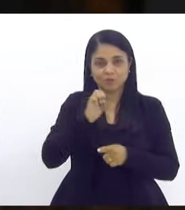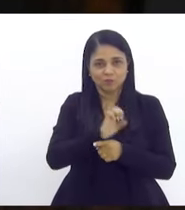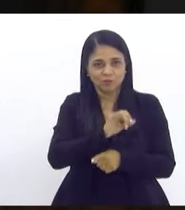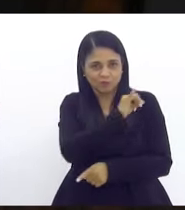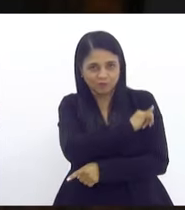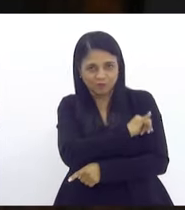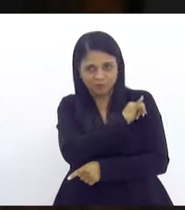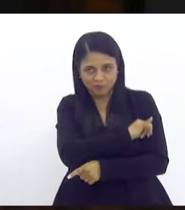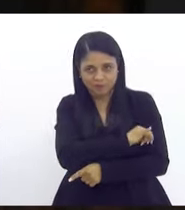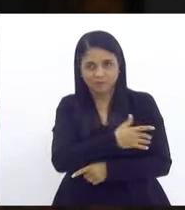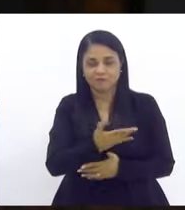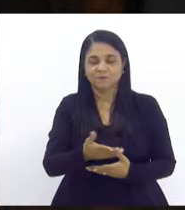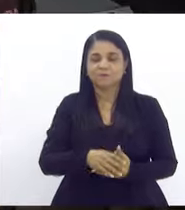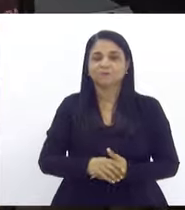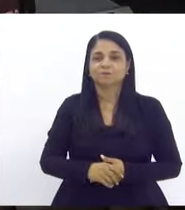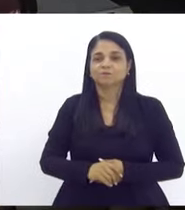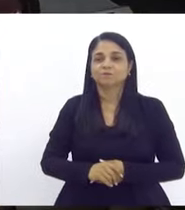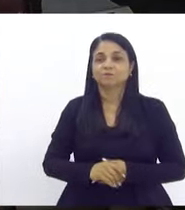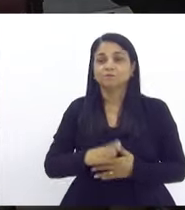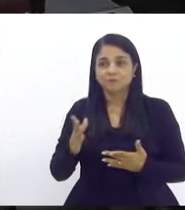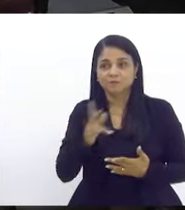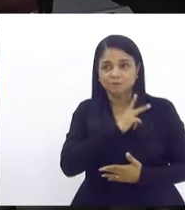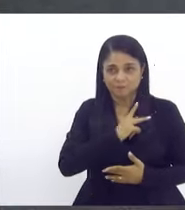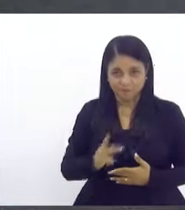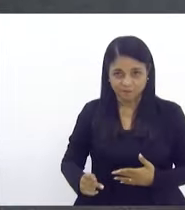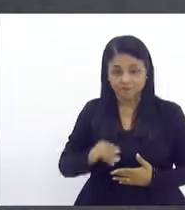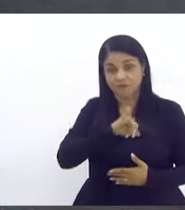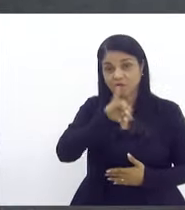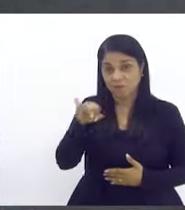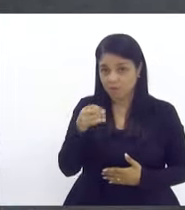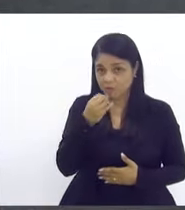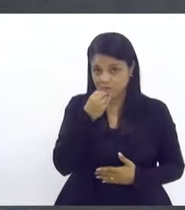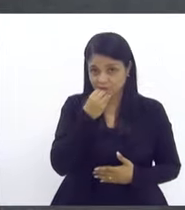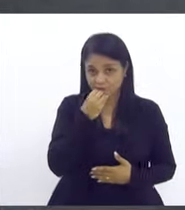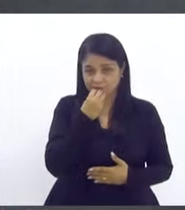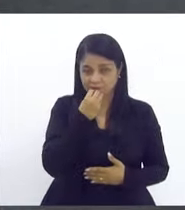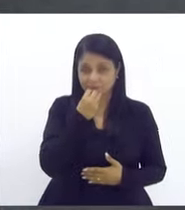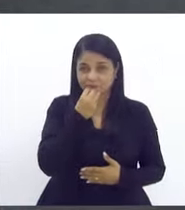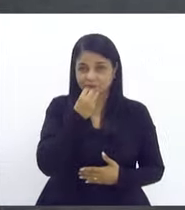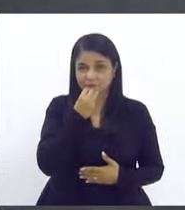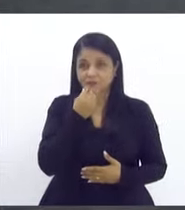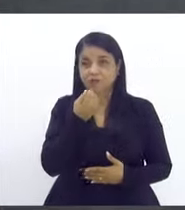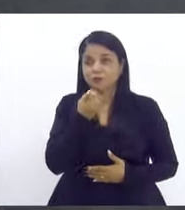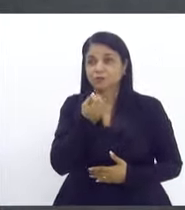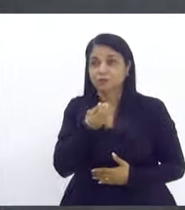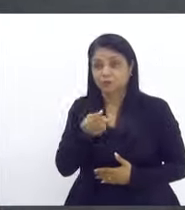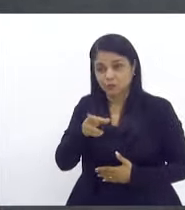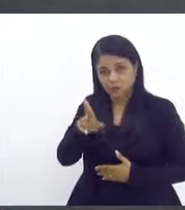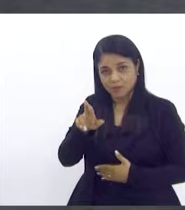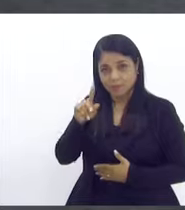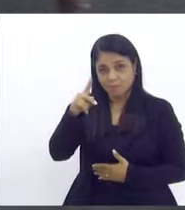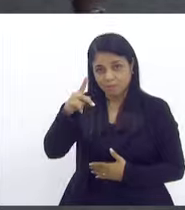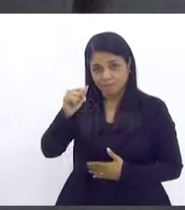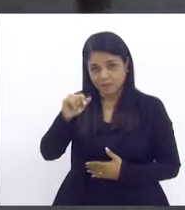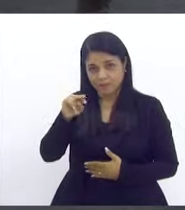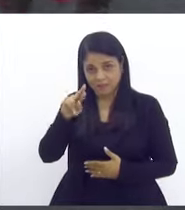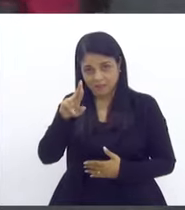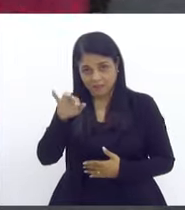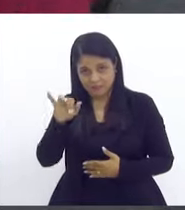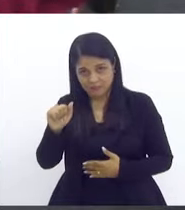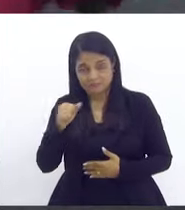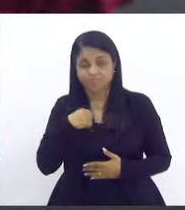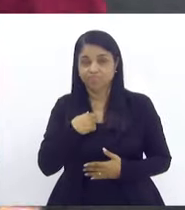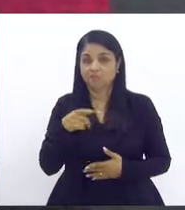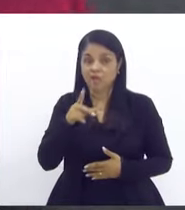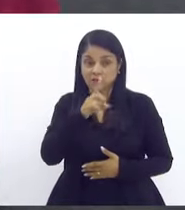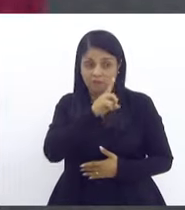Serei muito breve, presidente. Bom, primeiro, aproveitando aqui, doutora Patrícia, dizer que nós consideramos